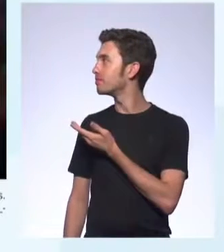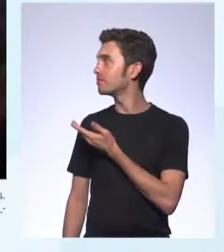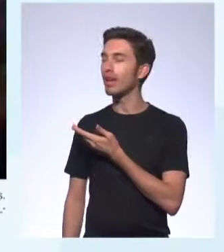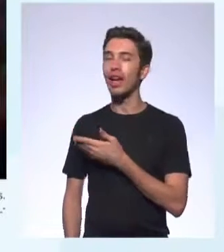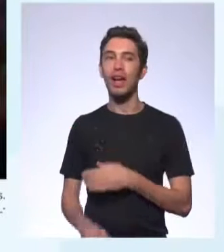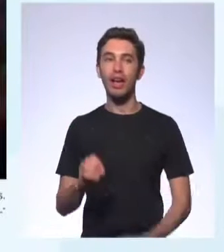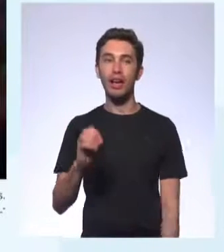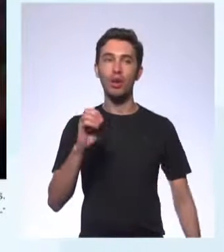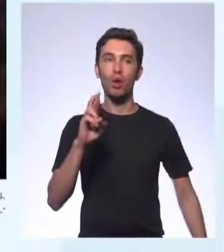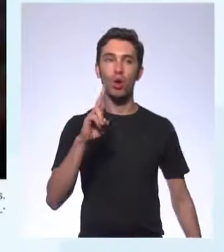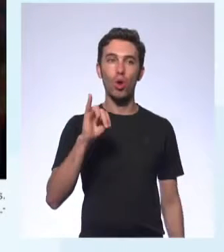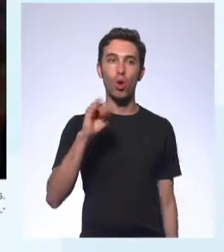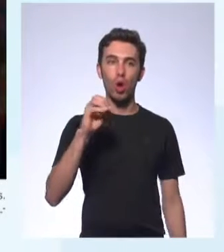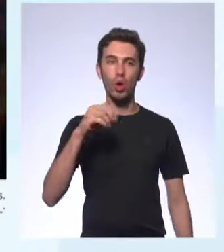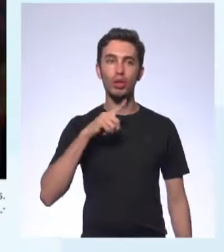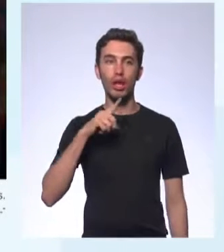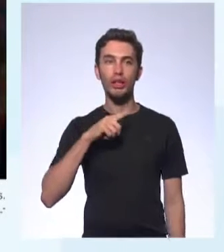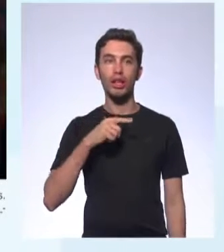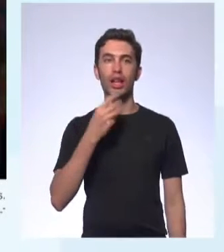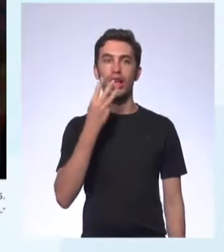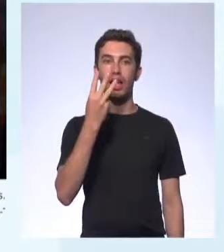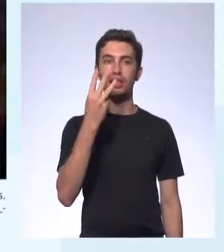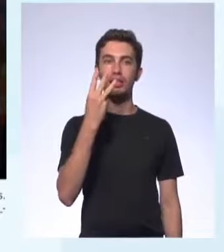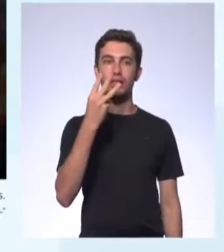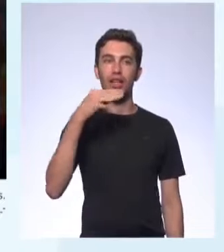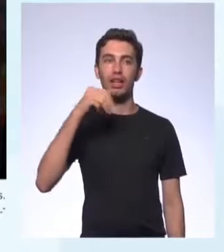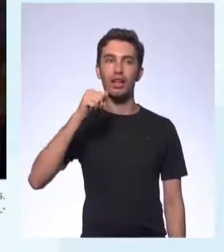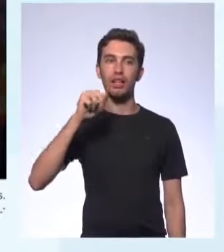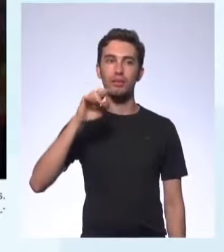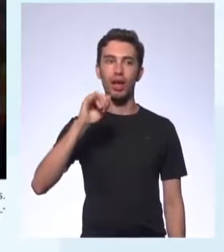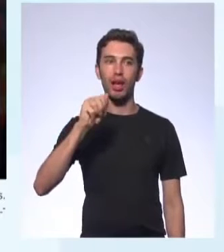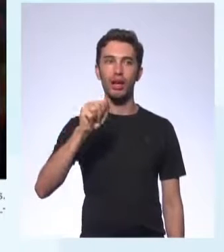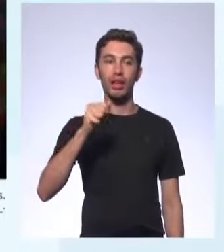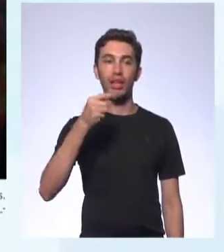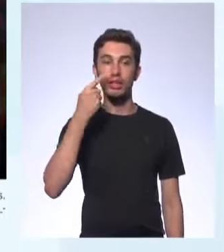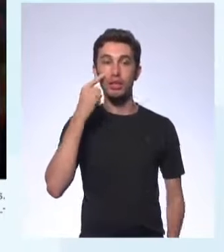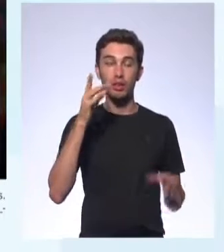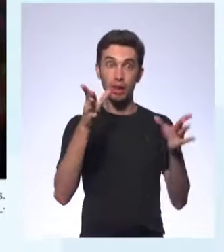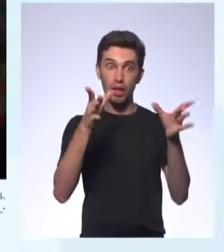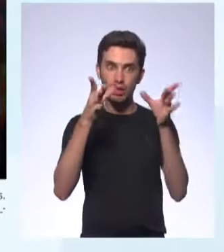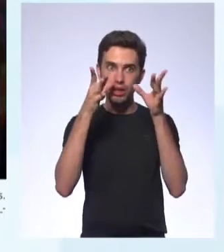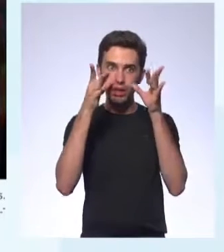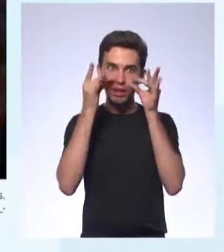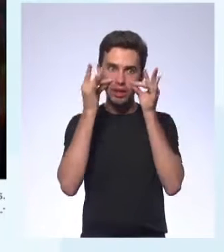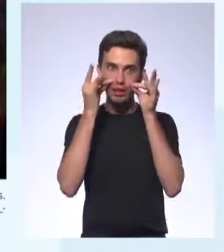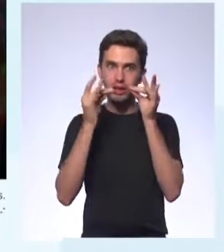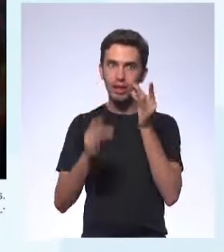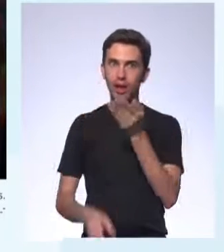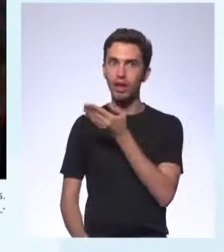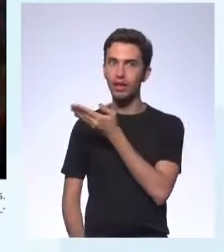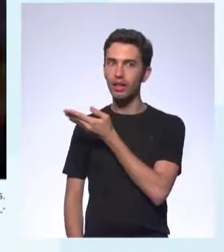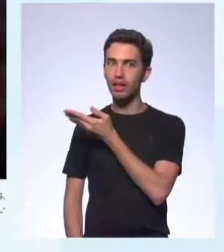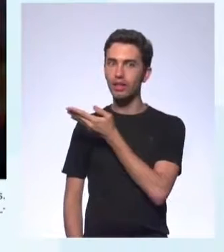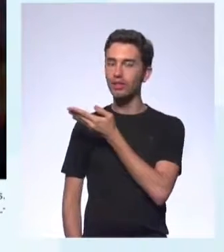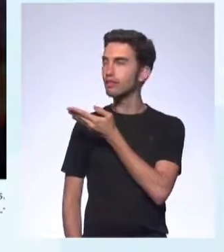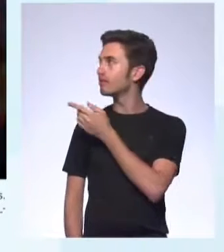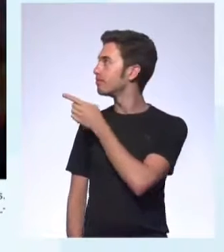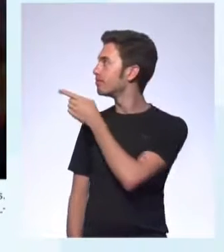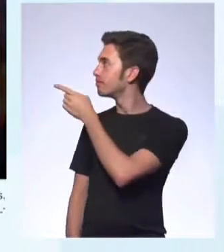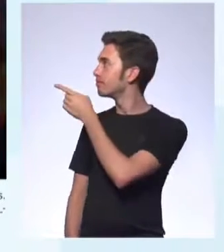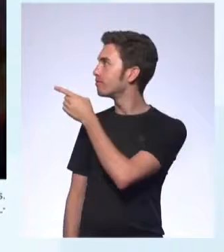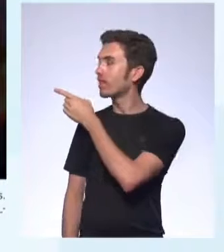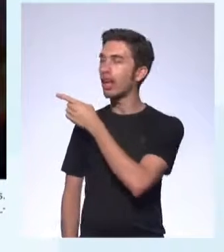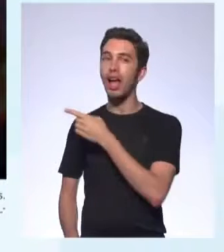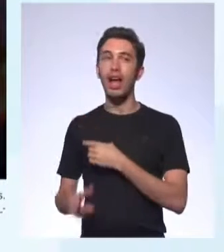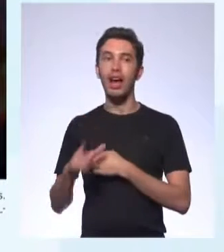Órion, né? Você tem ali as Três Marias. Se você olhar com bastante atenção no desenho que tem à sua direita, você vai ver que tem